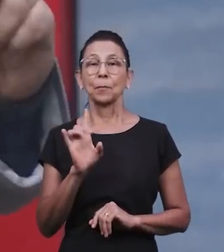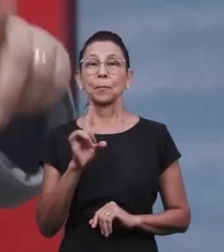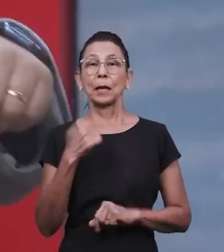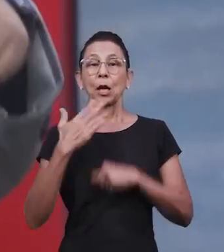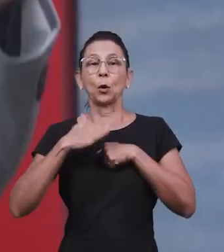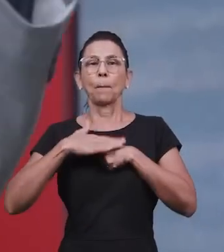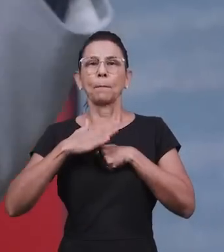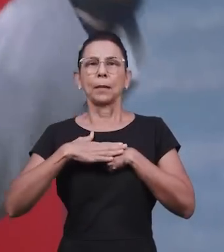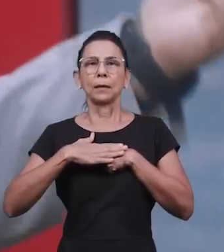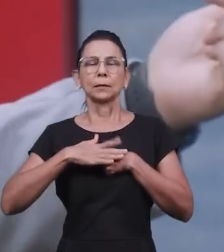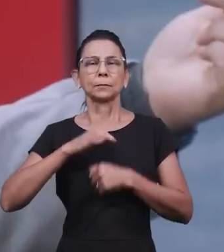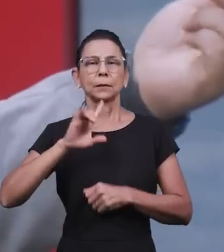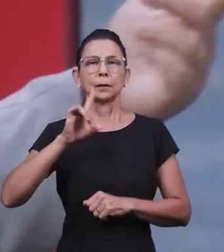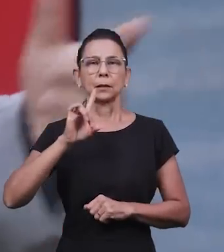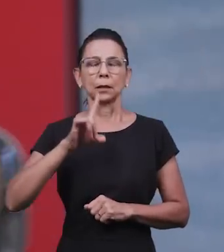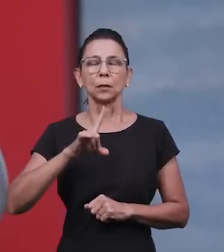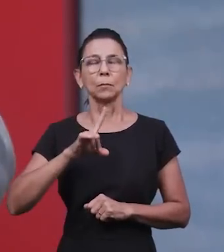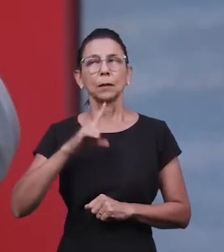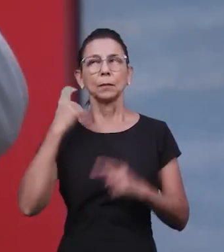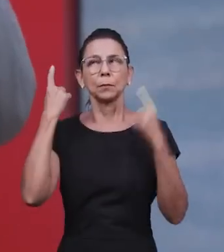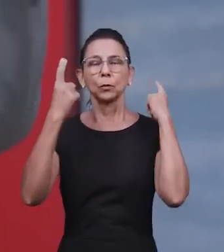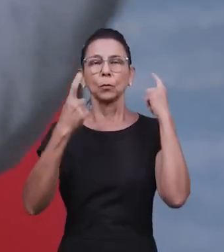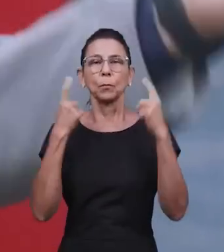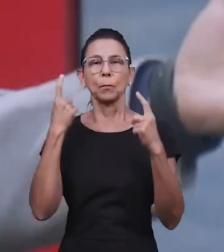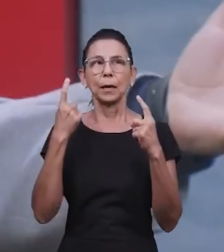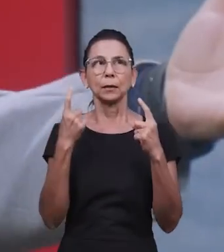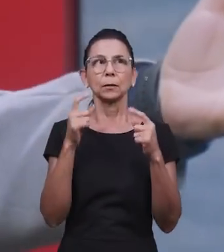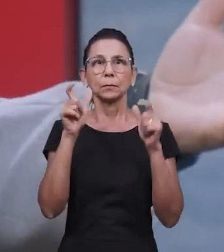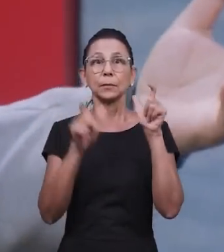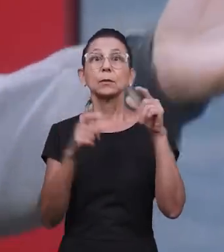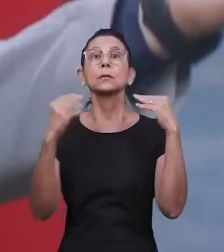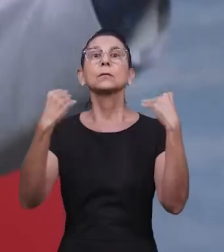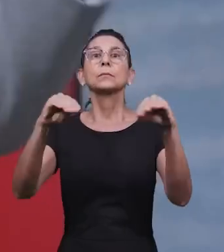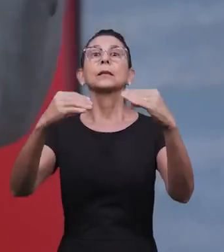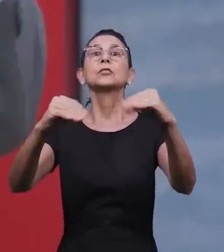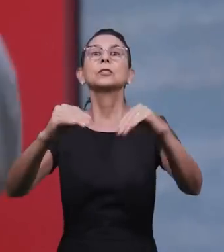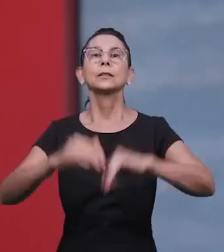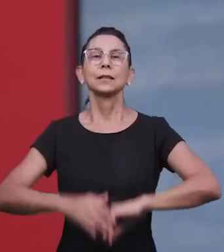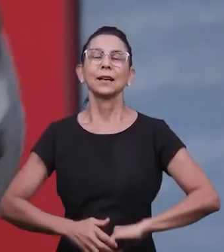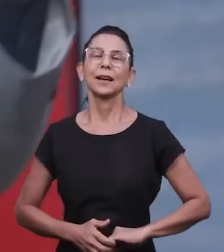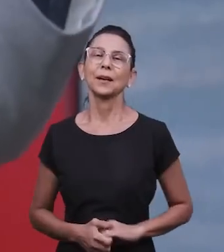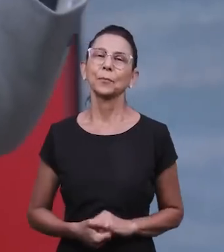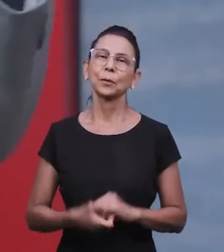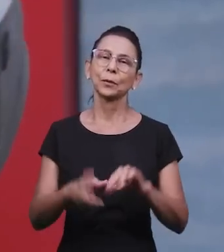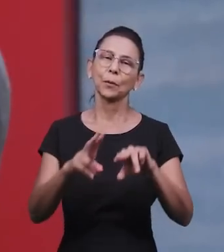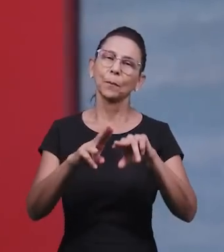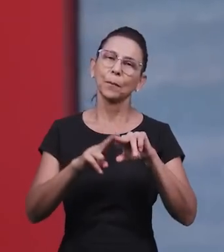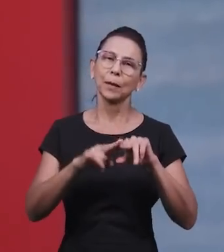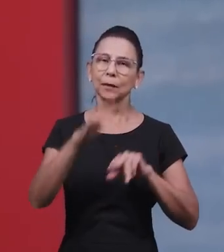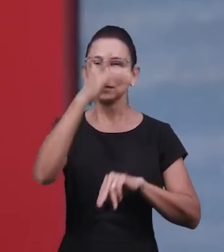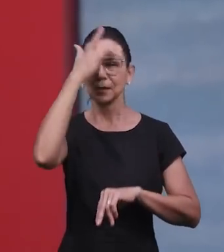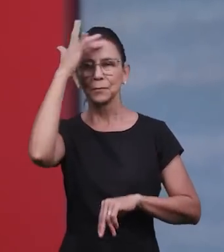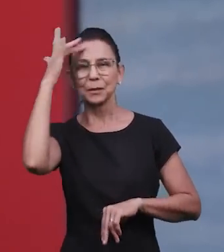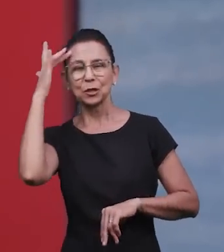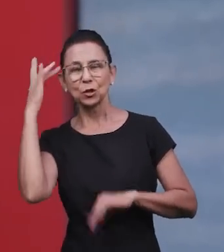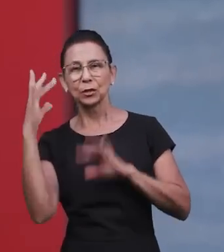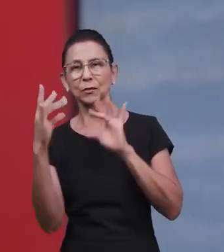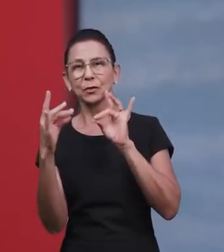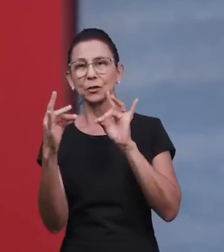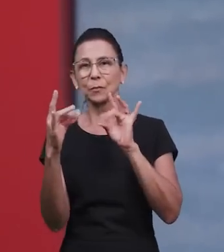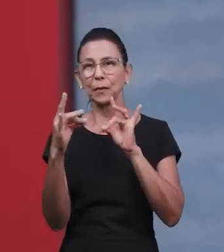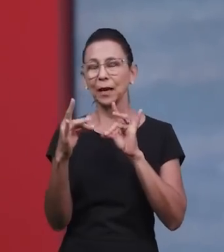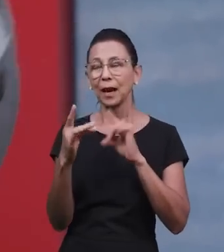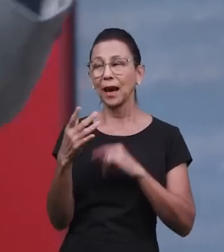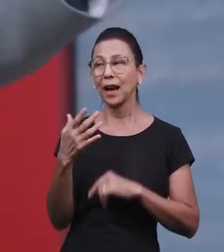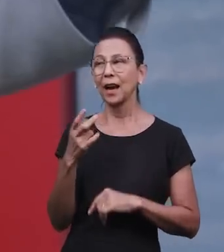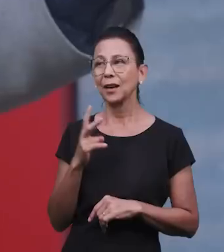consumindo, mas para quem a gente vai compartilhar. Exato. Conteúdos que vão impactar as pessoas, porque é uma fonte ponte para as pessoas se aproximarem e começarem,